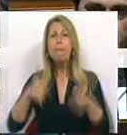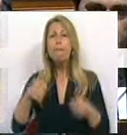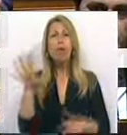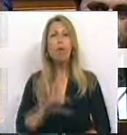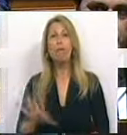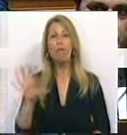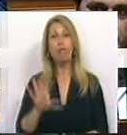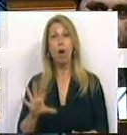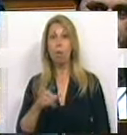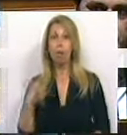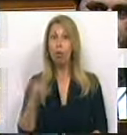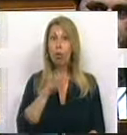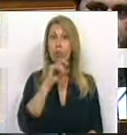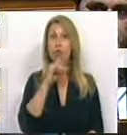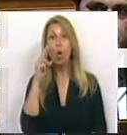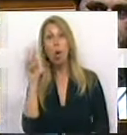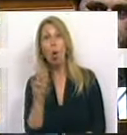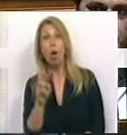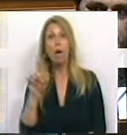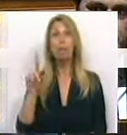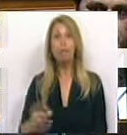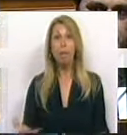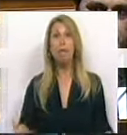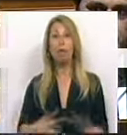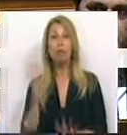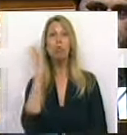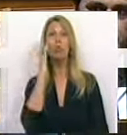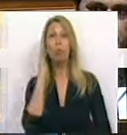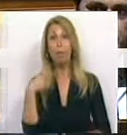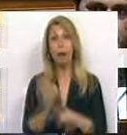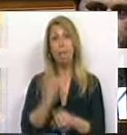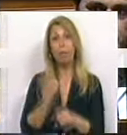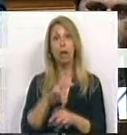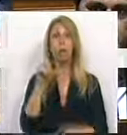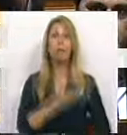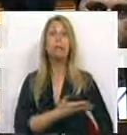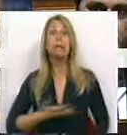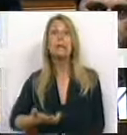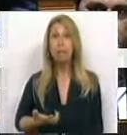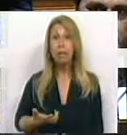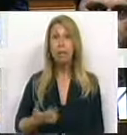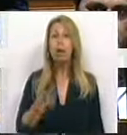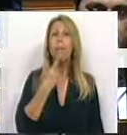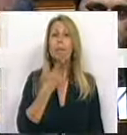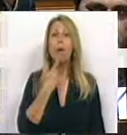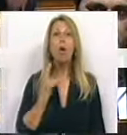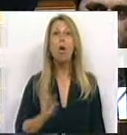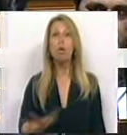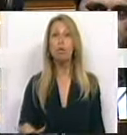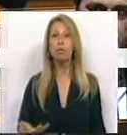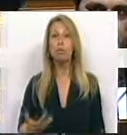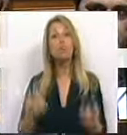forma de nós podermos olhar também para os números do emprego e do desemprego é percebermos que só